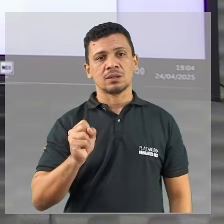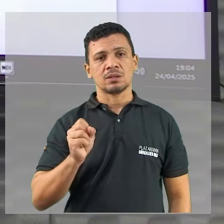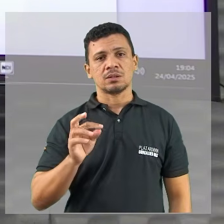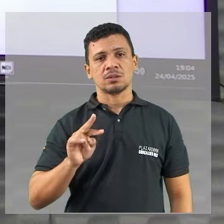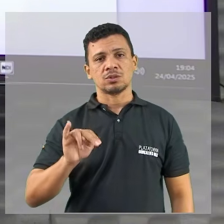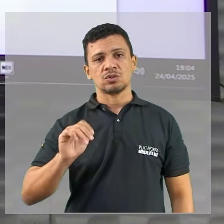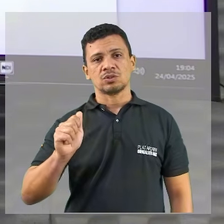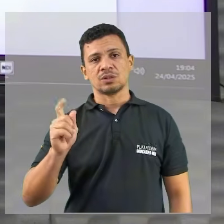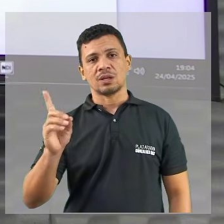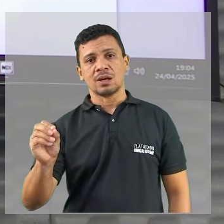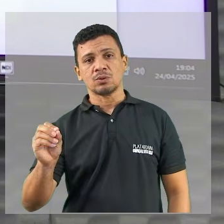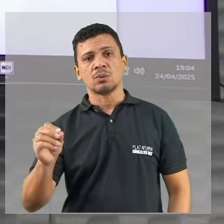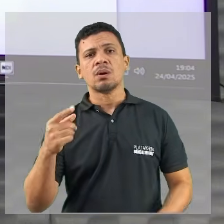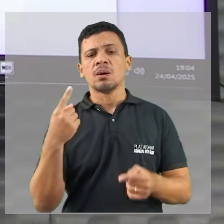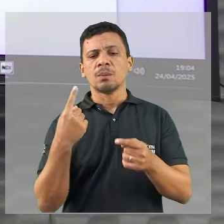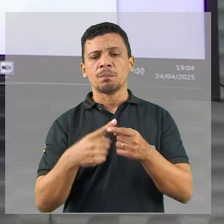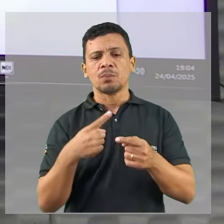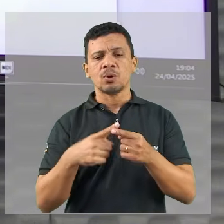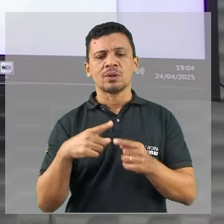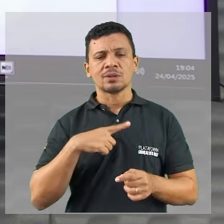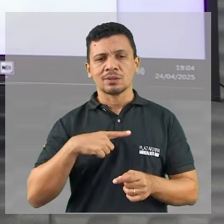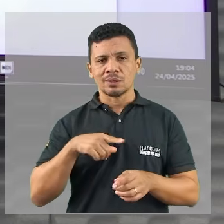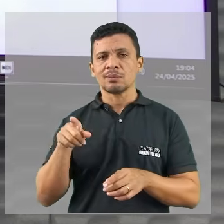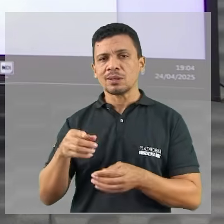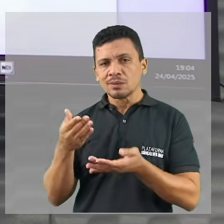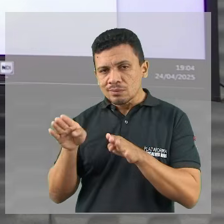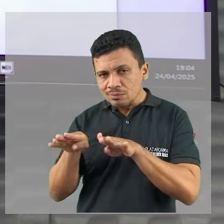possui, tá, essas